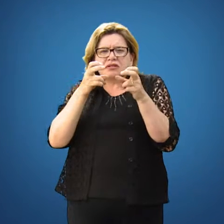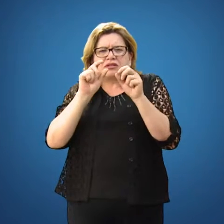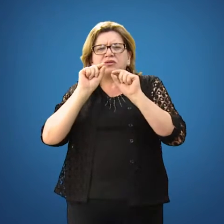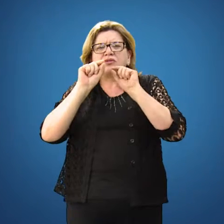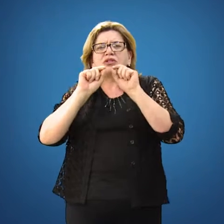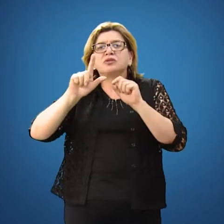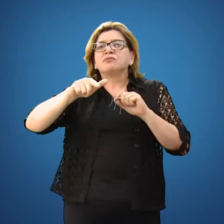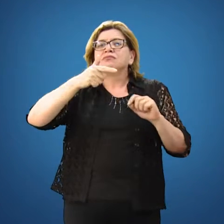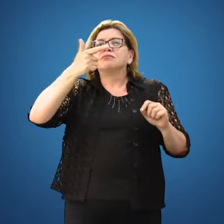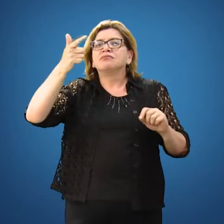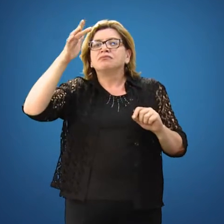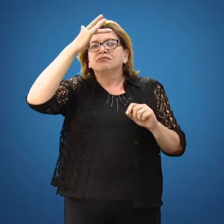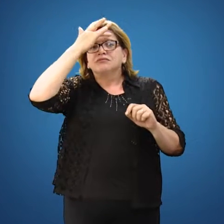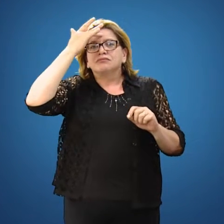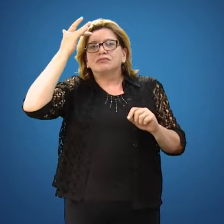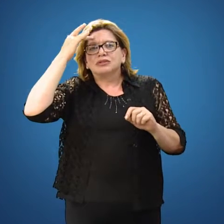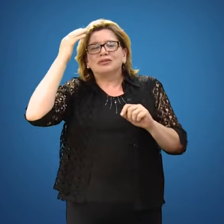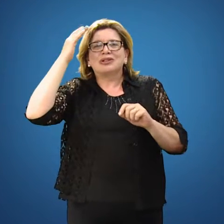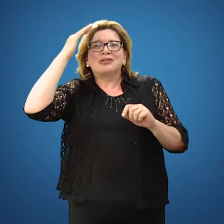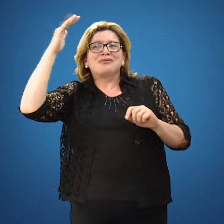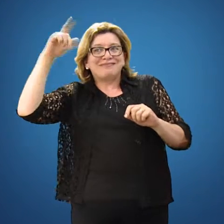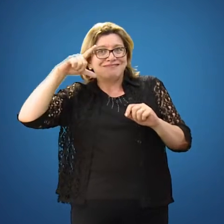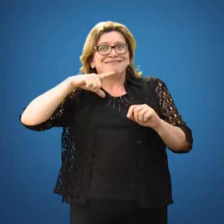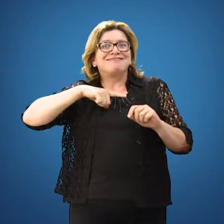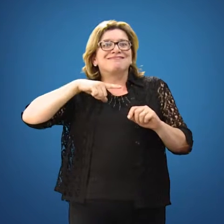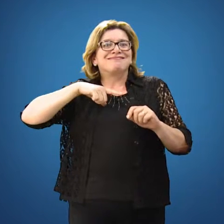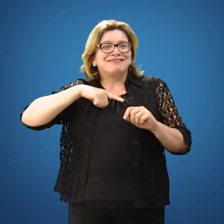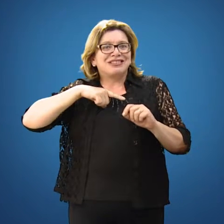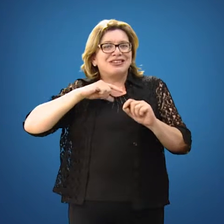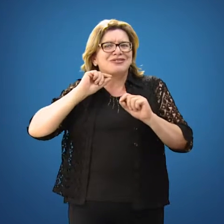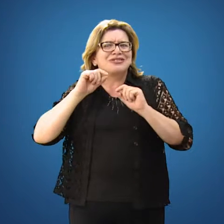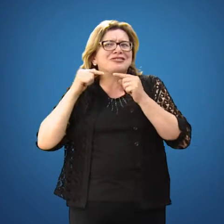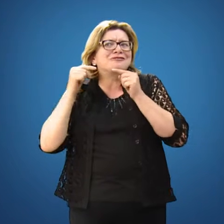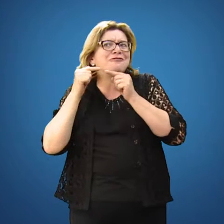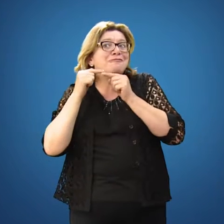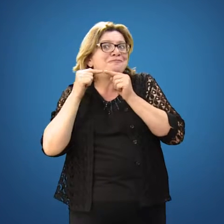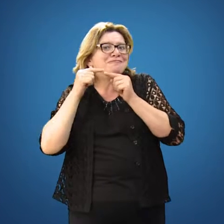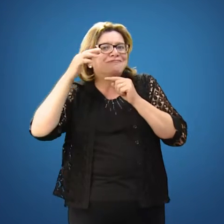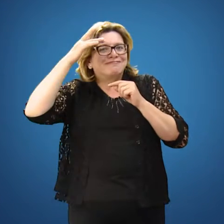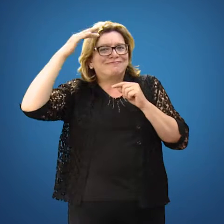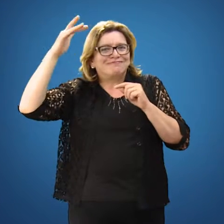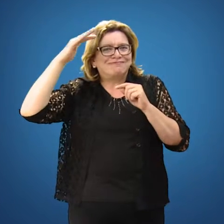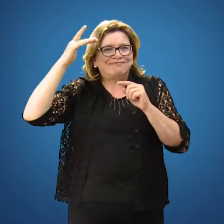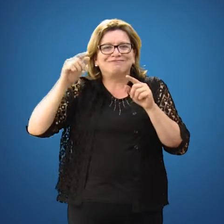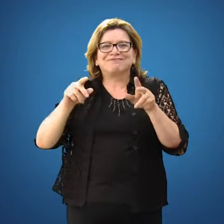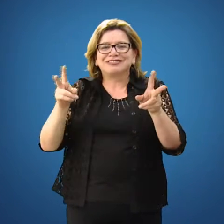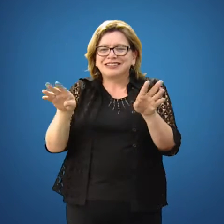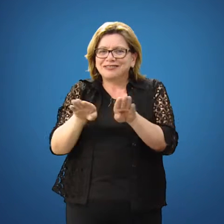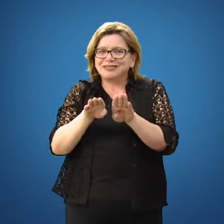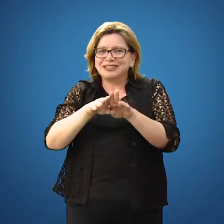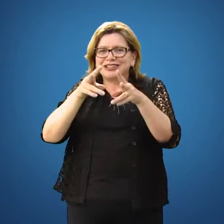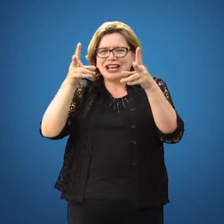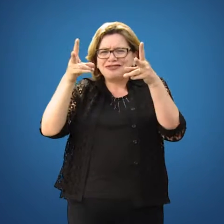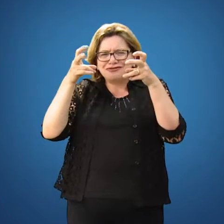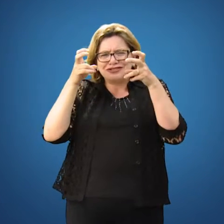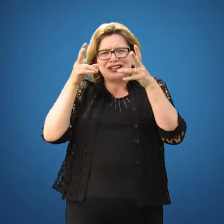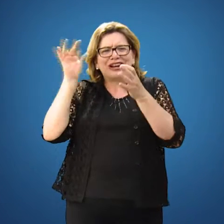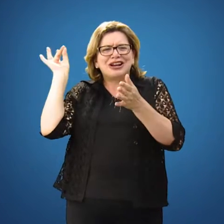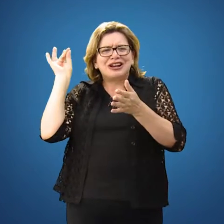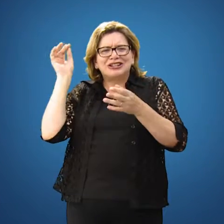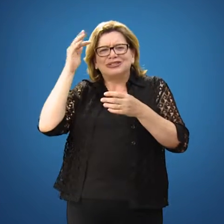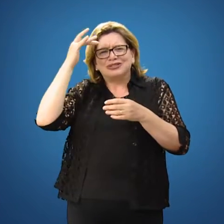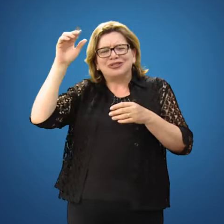outras pessoas estão sonhando de uma forma afim, né? E verificar se esse teu sonho vai ter